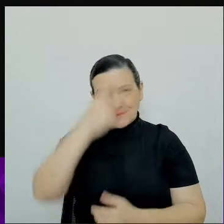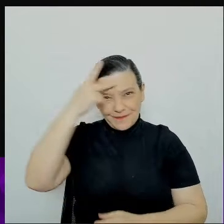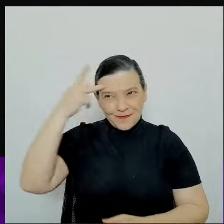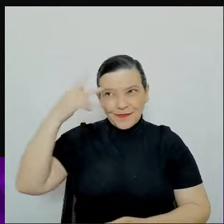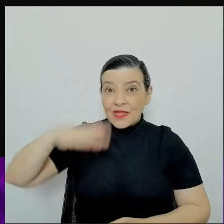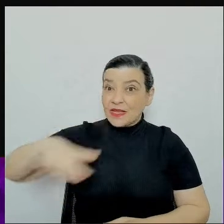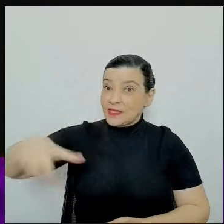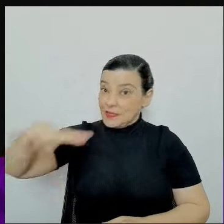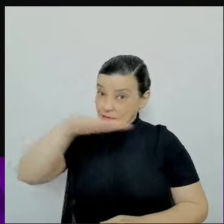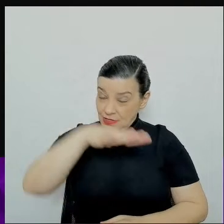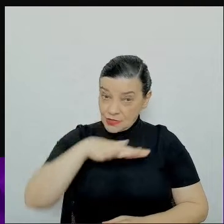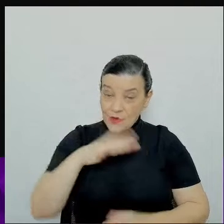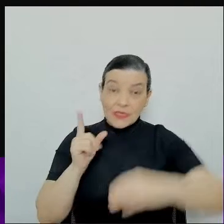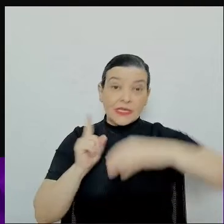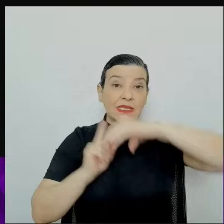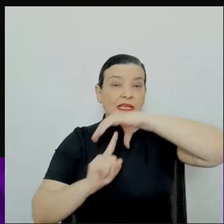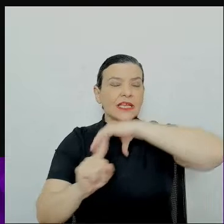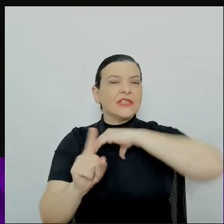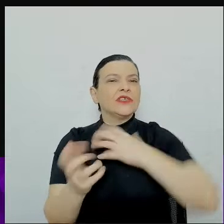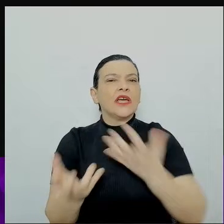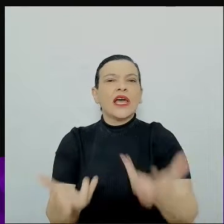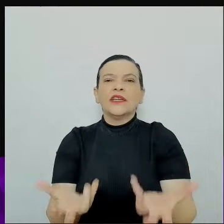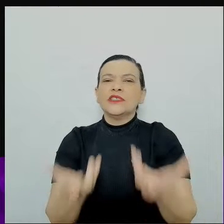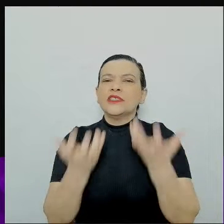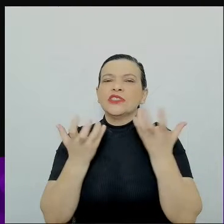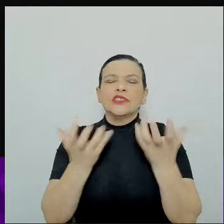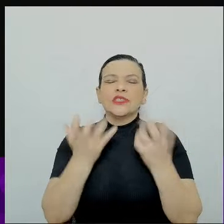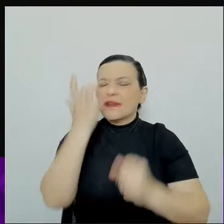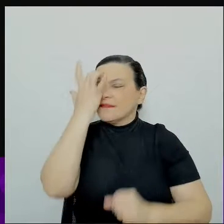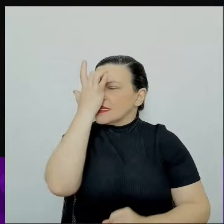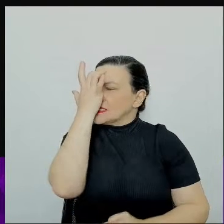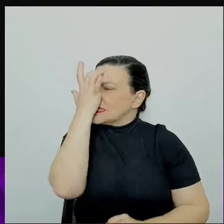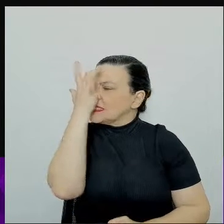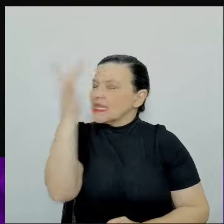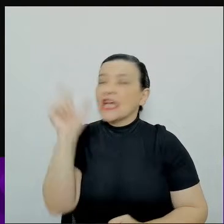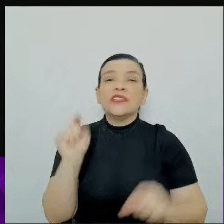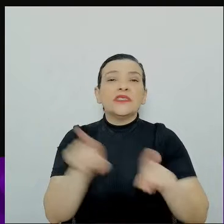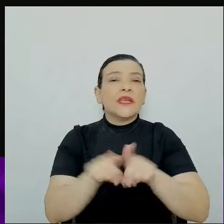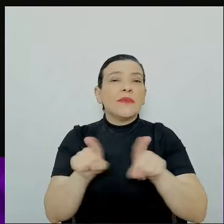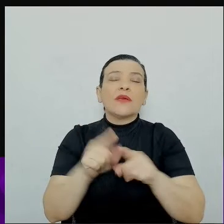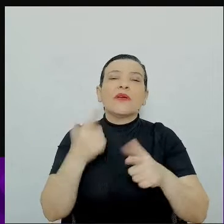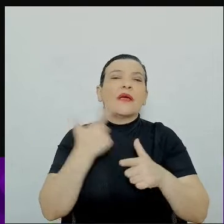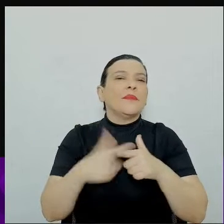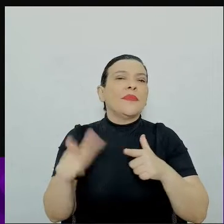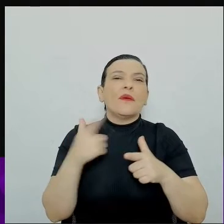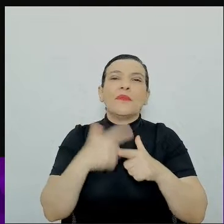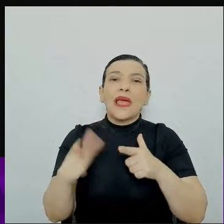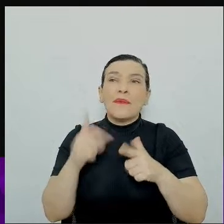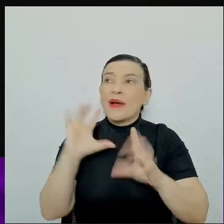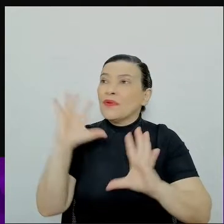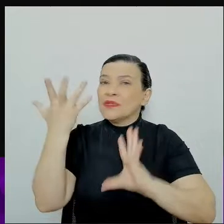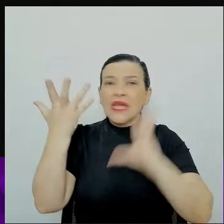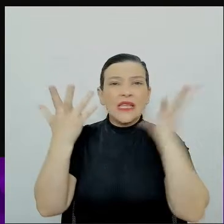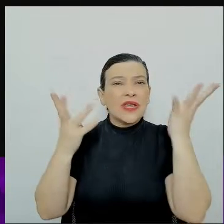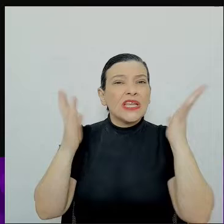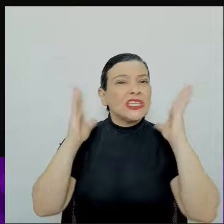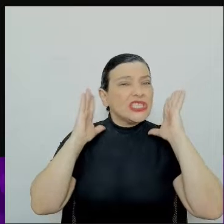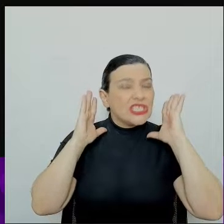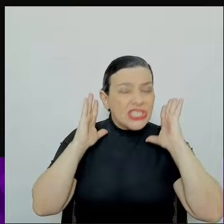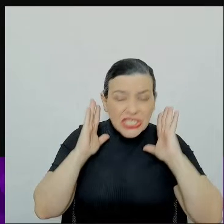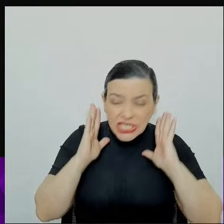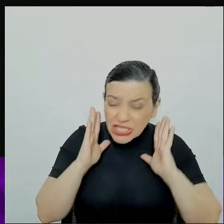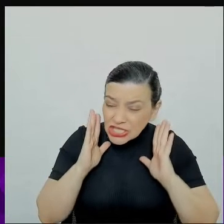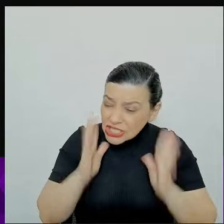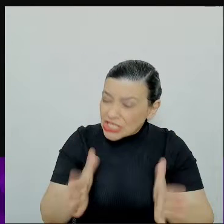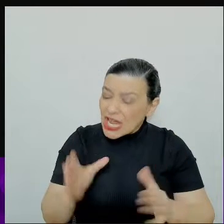nós, enquanto cliente, a gente quer praticidade e facilidade na resolução do problema. Então, novamente, não é sobre não ter